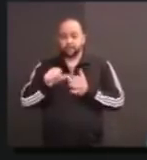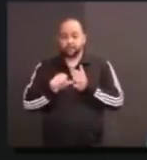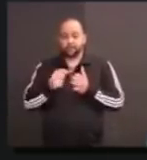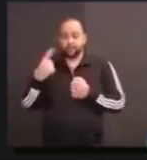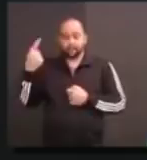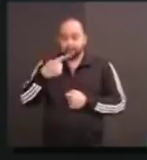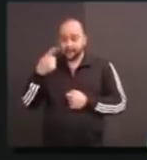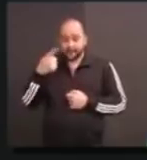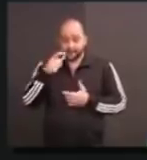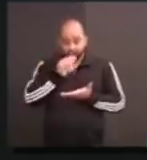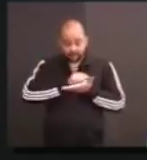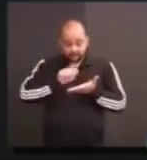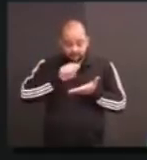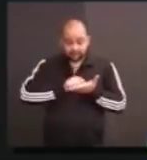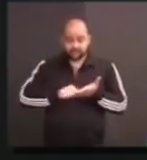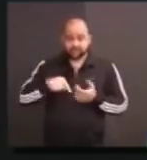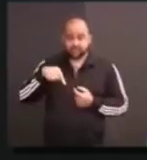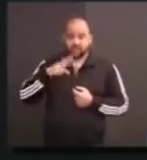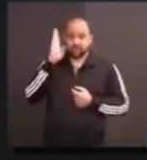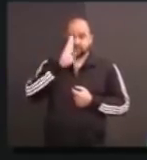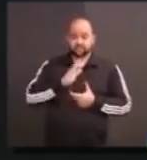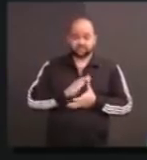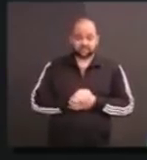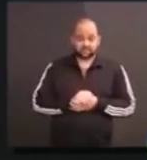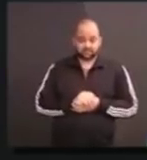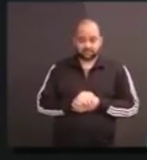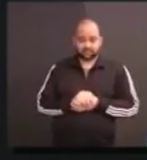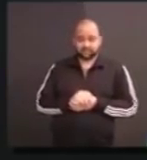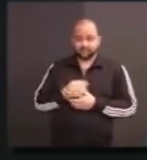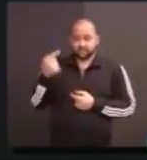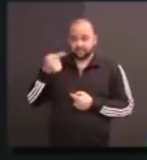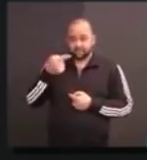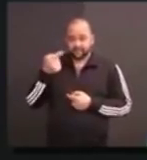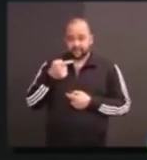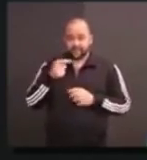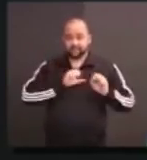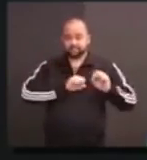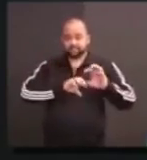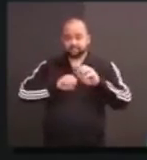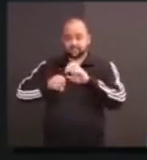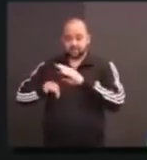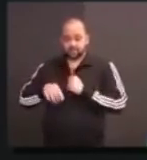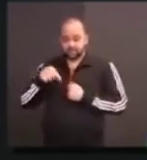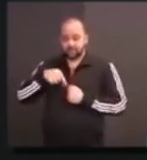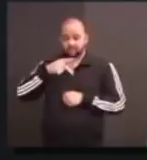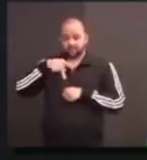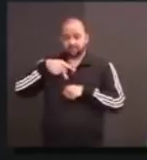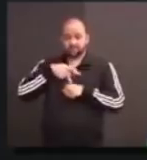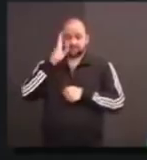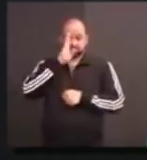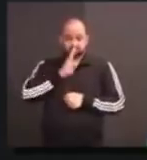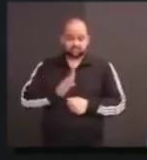Emmanuel, o primeiro educador deste país, praticamente.